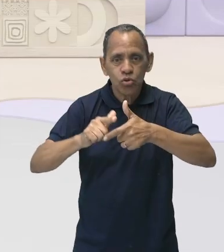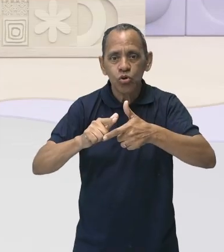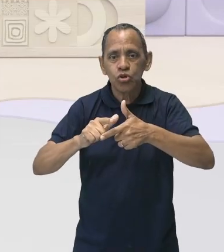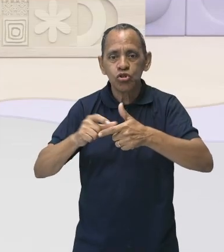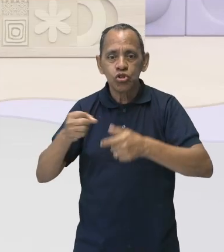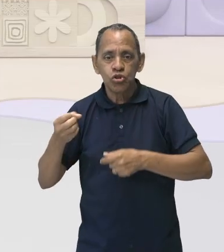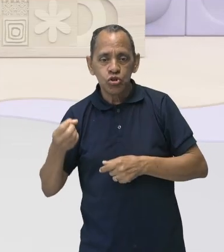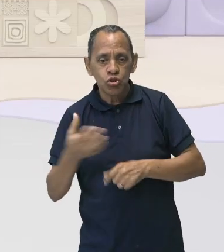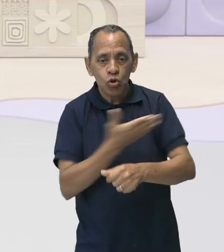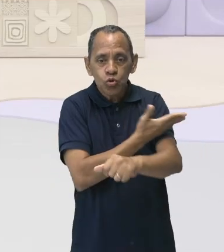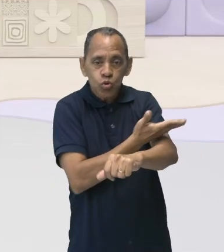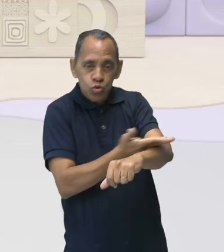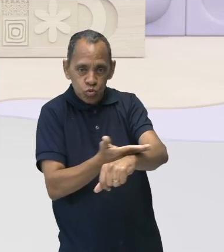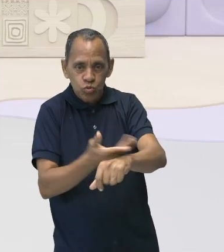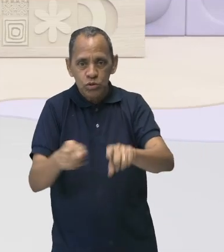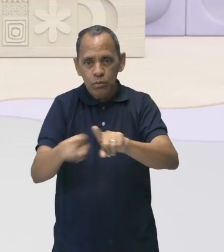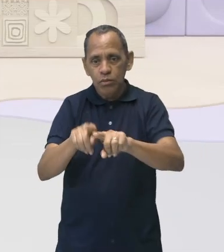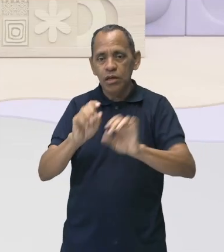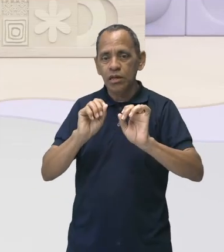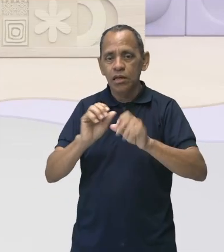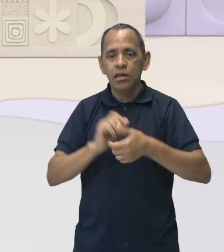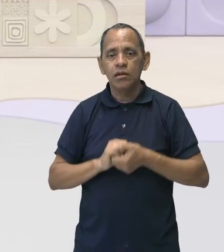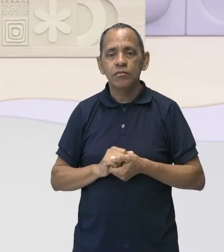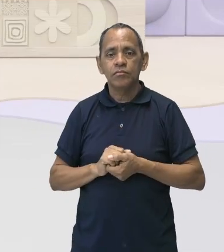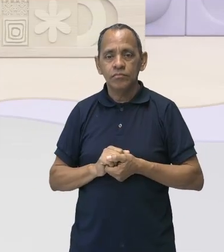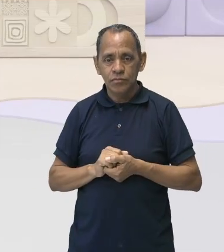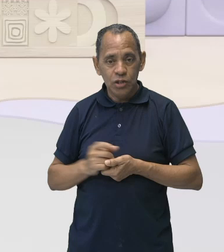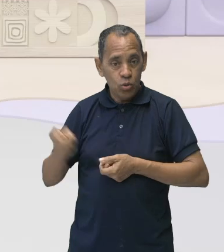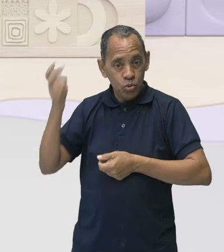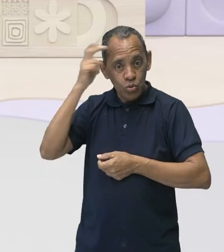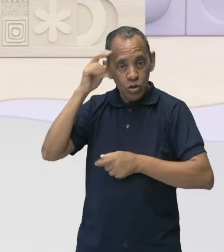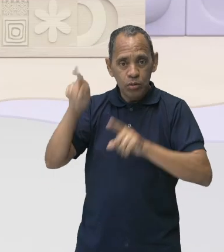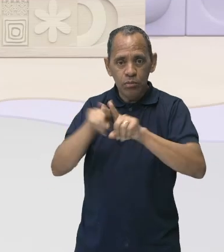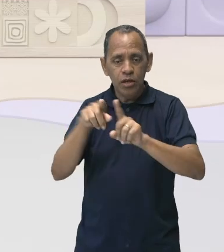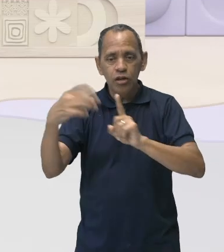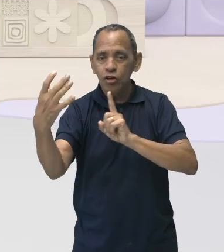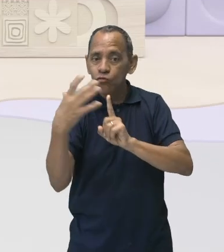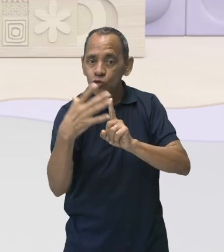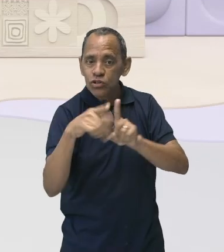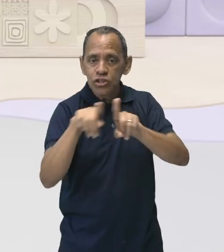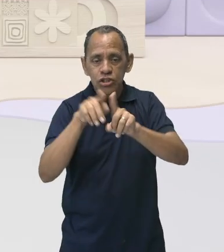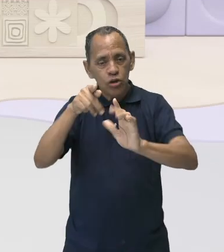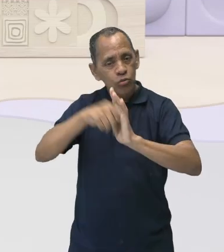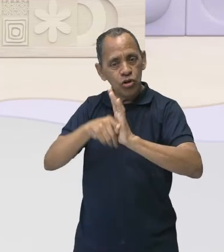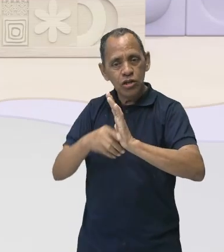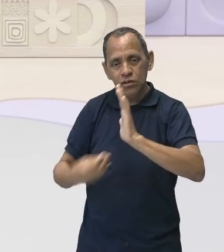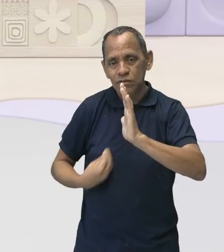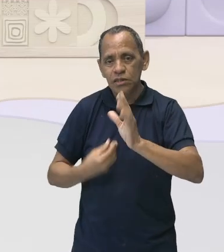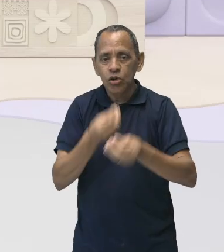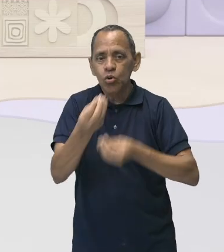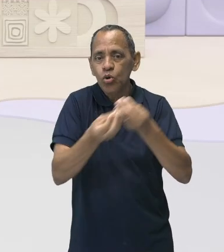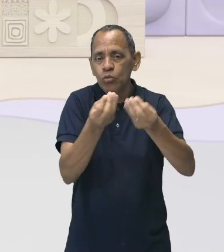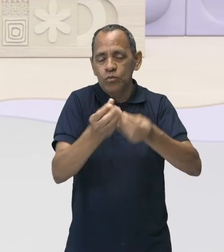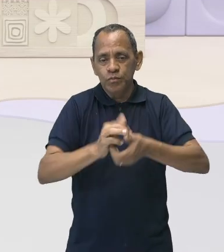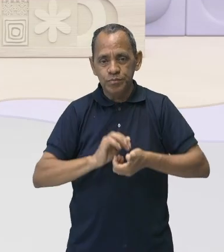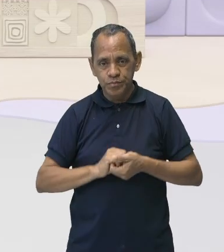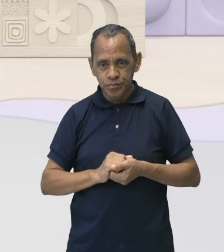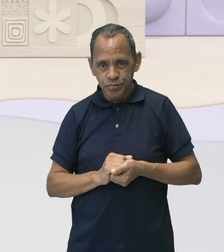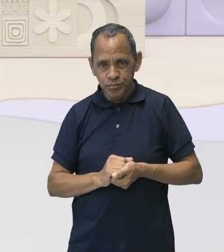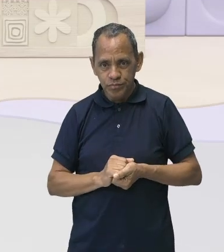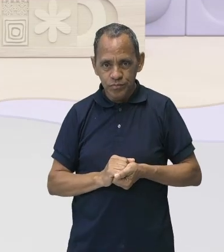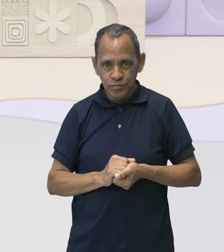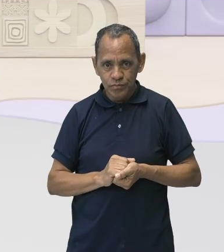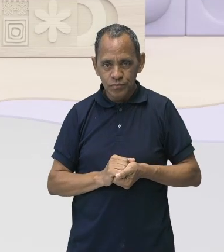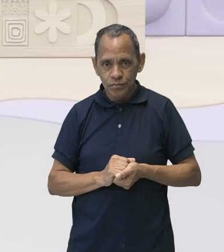normas e costumes culturais que, de certa forma, vão influenciar o meu projeto de vida. Ok?